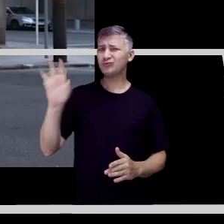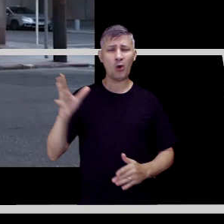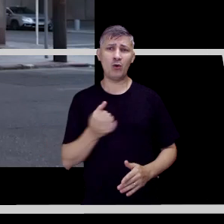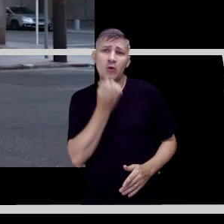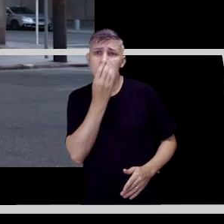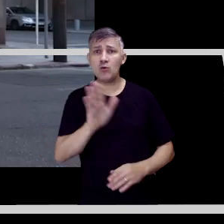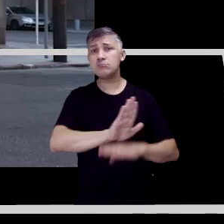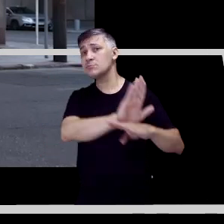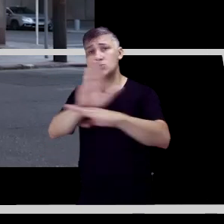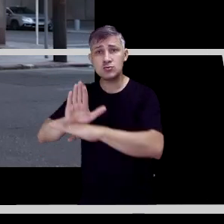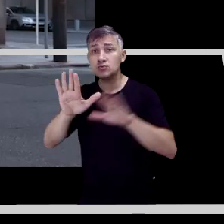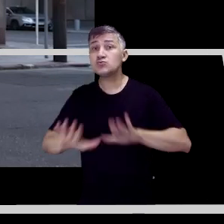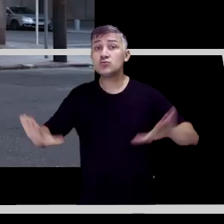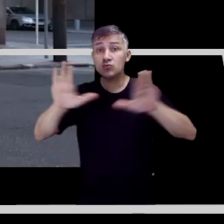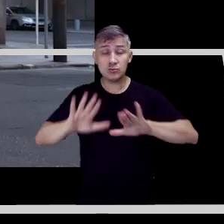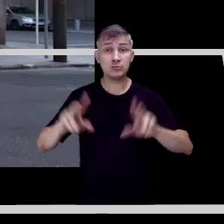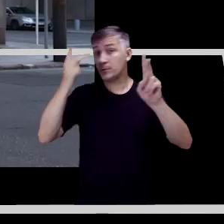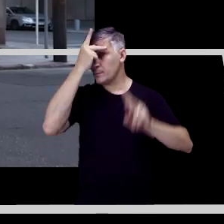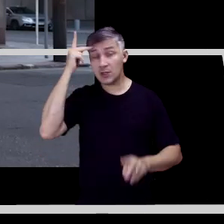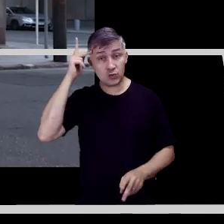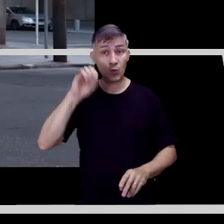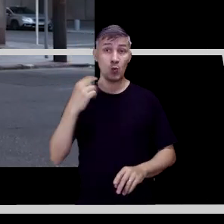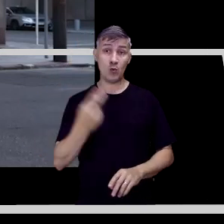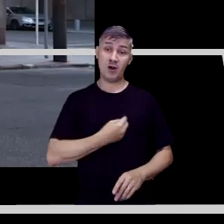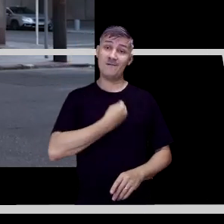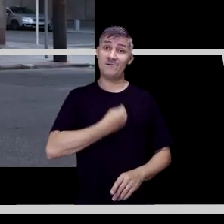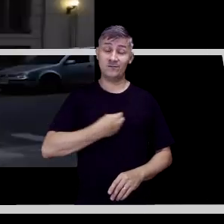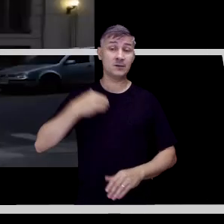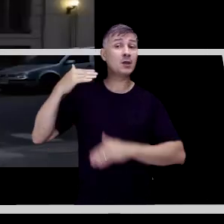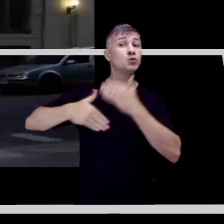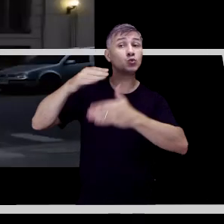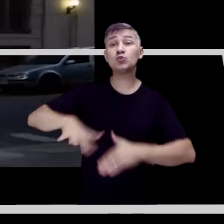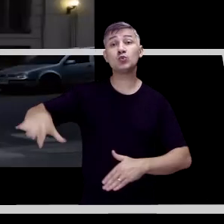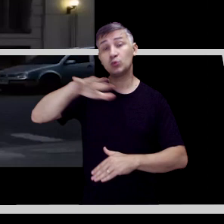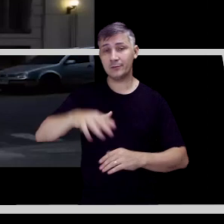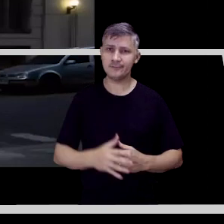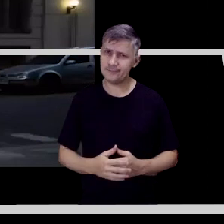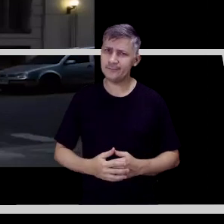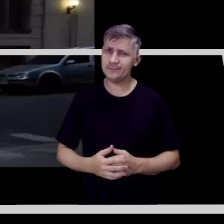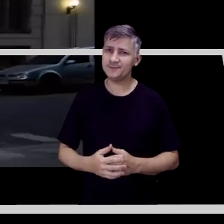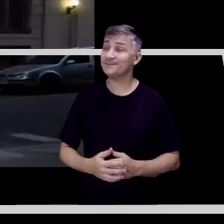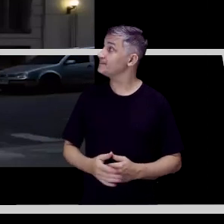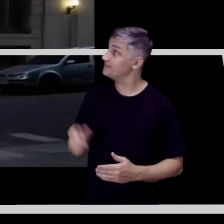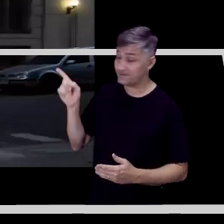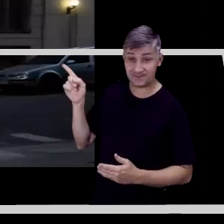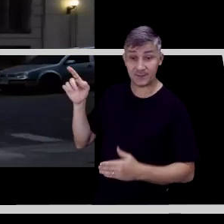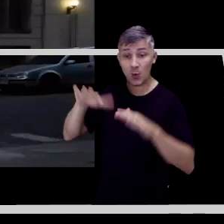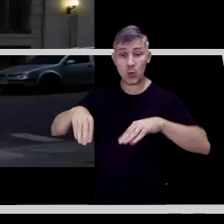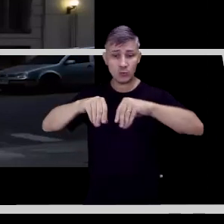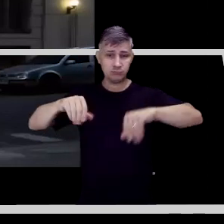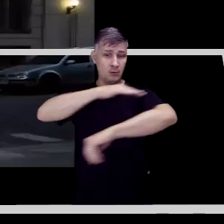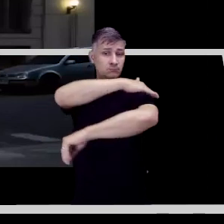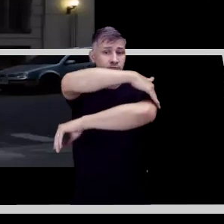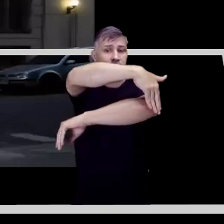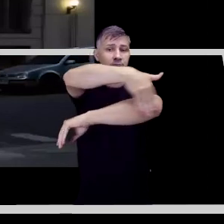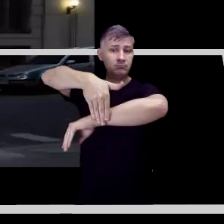tão benéfico às pessoas ou à vida cotidiana urbana, né? Então é um lote